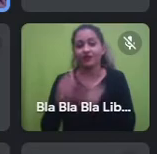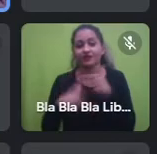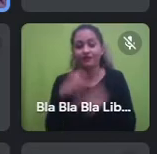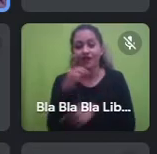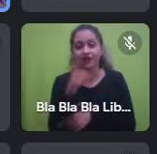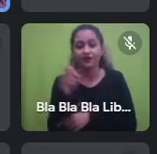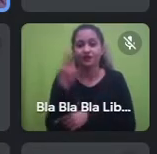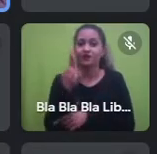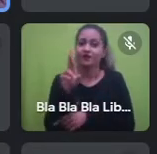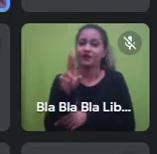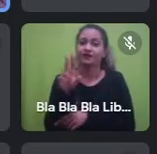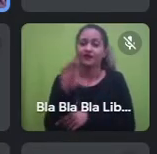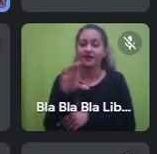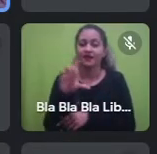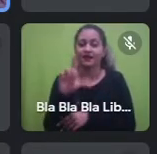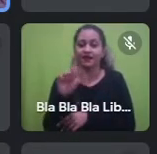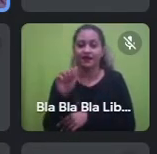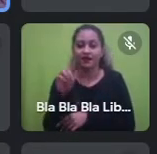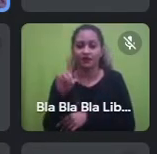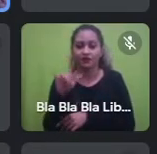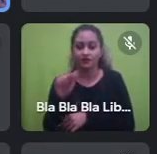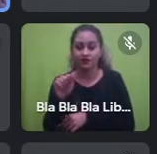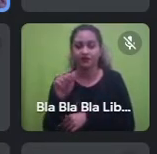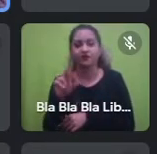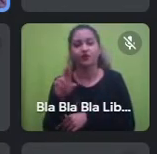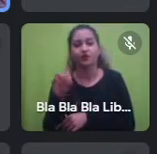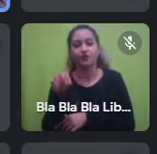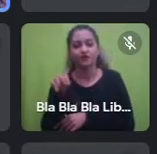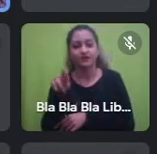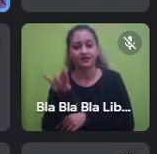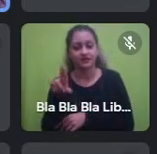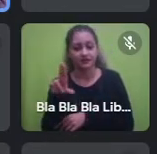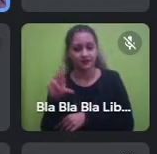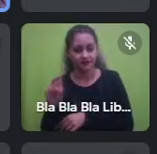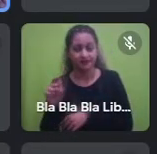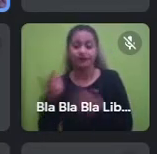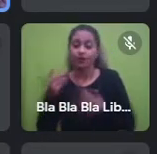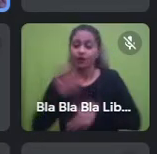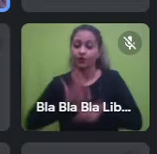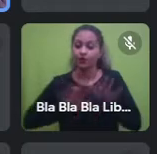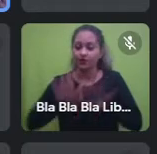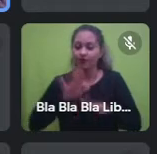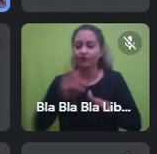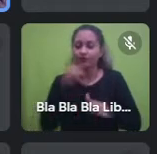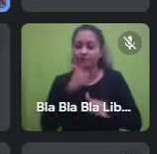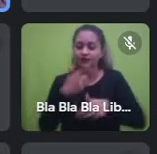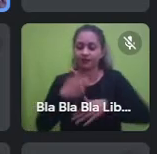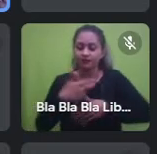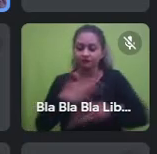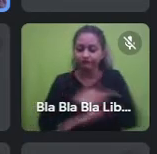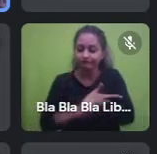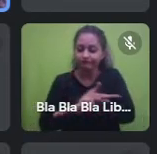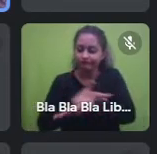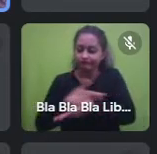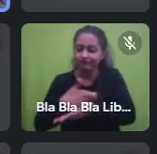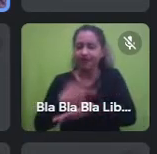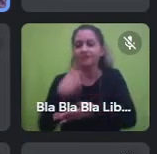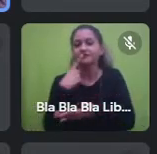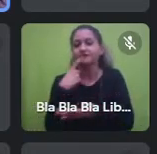doutorado da Cláudia Rodrigues. Então, a gente tem todo o cuidado de fazer a retirada do